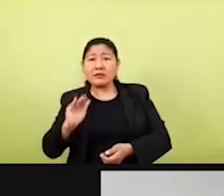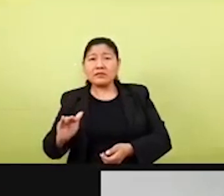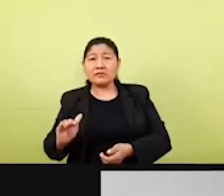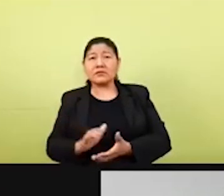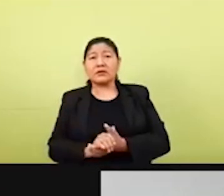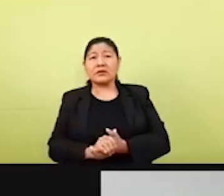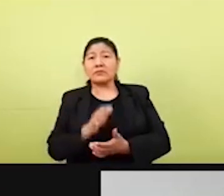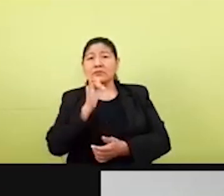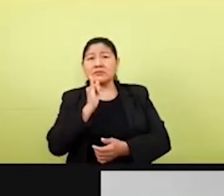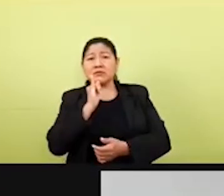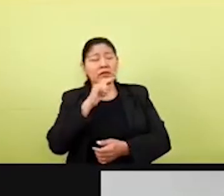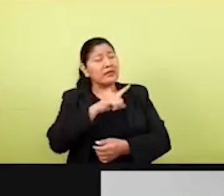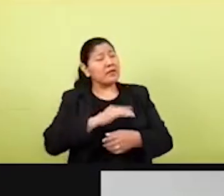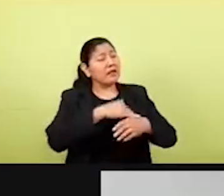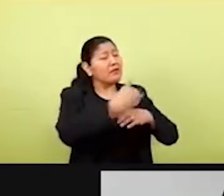pátio